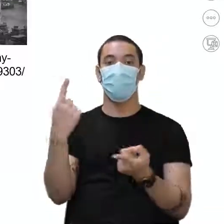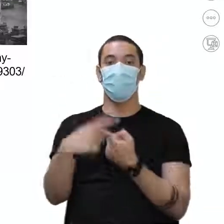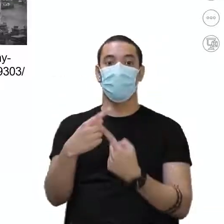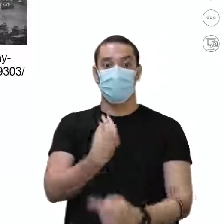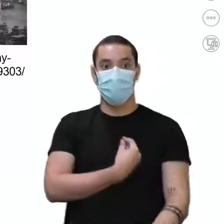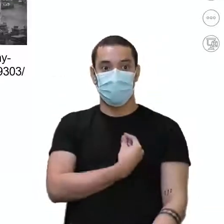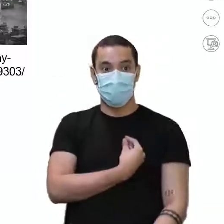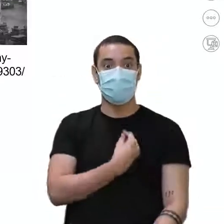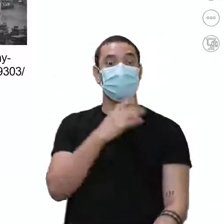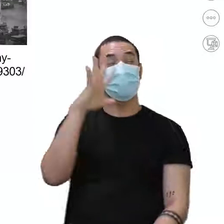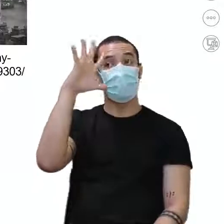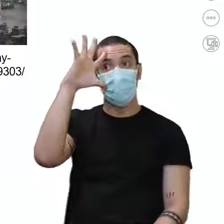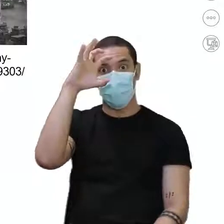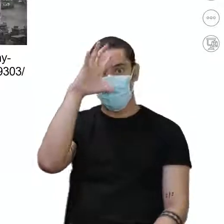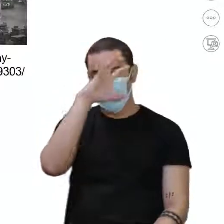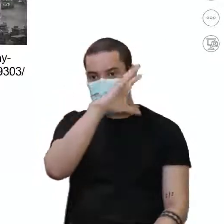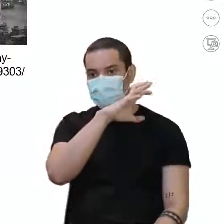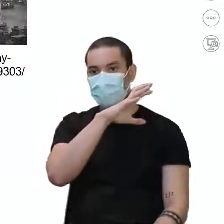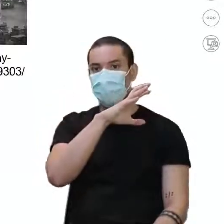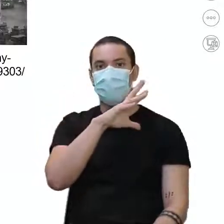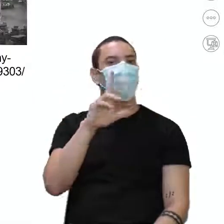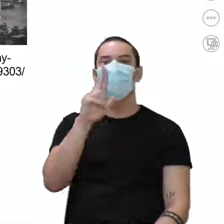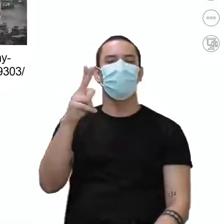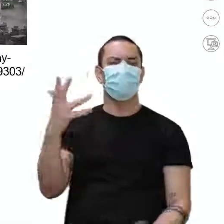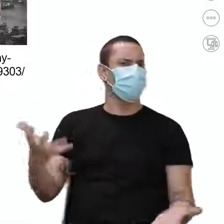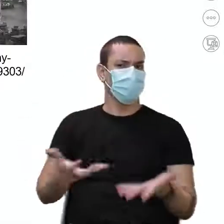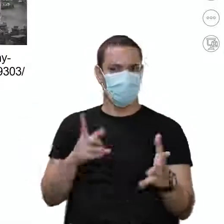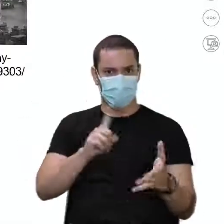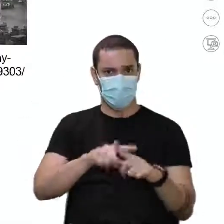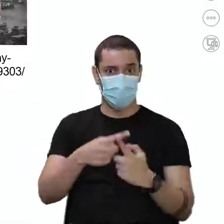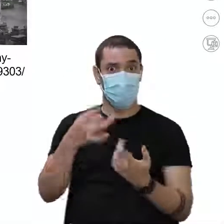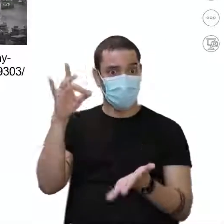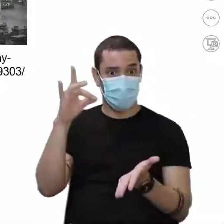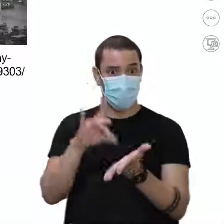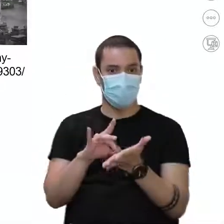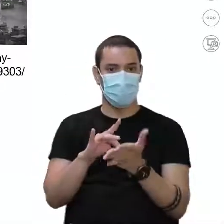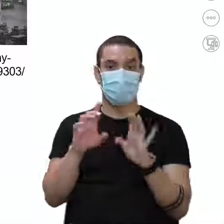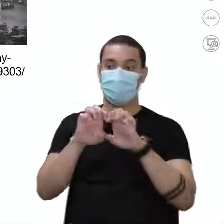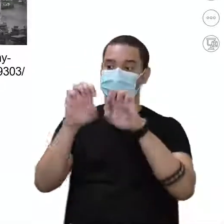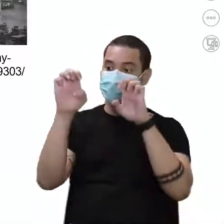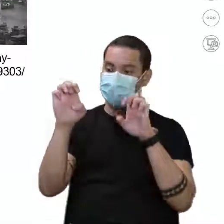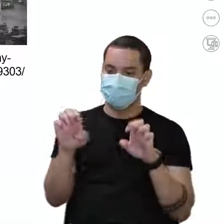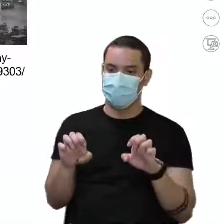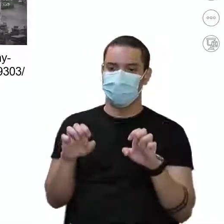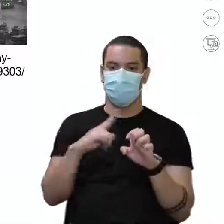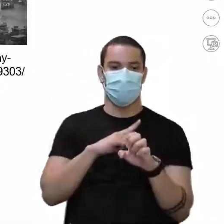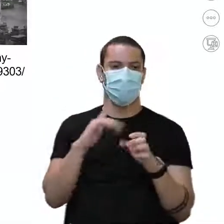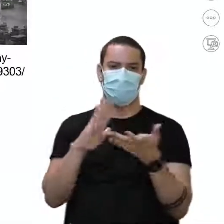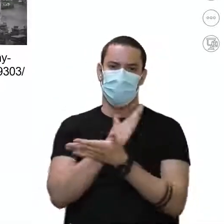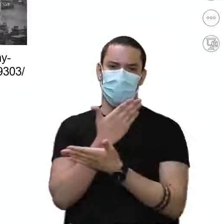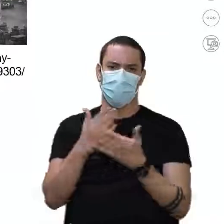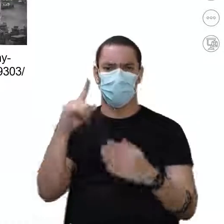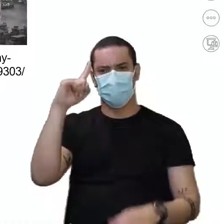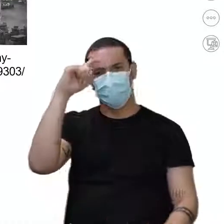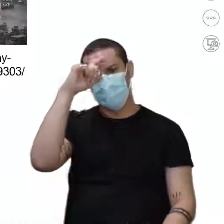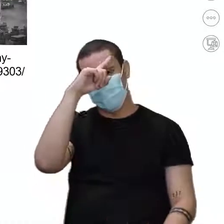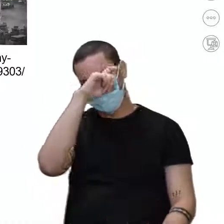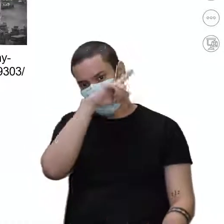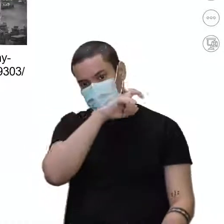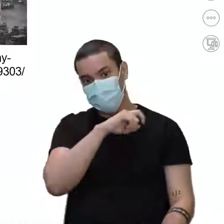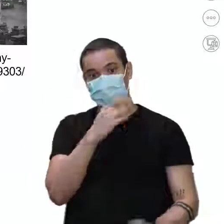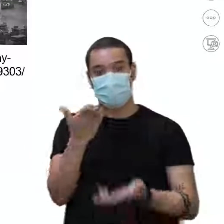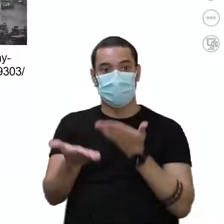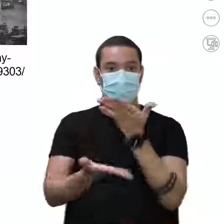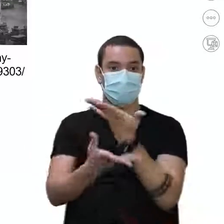falar isso para vocês para desmotivar, não, mas eu falo a realidade. Ele é complicado não na estrutura, mas na questão de aplicar isso.